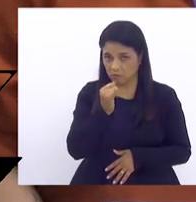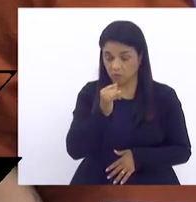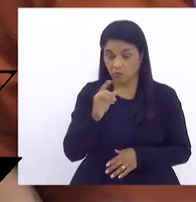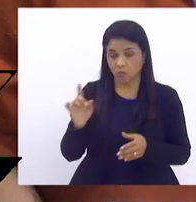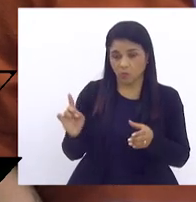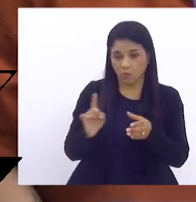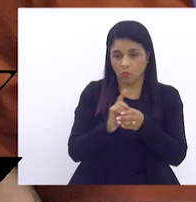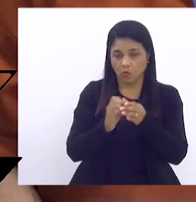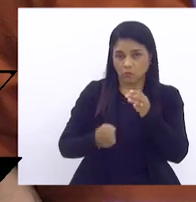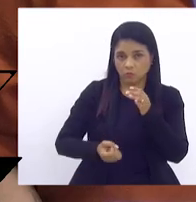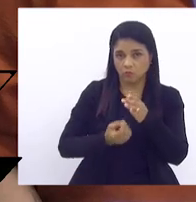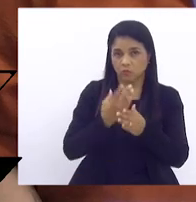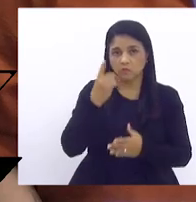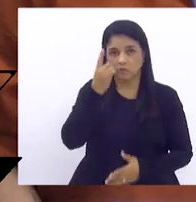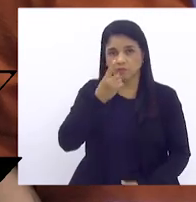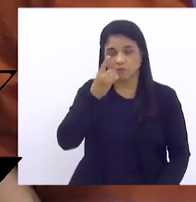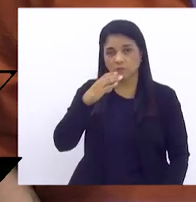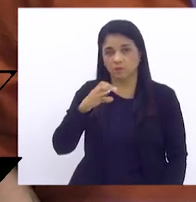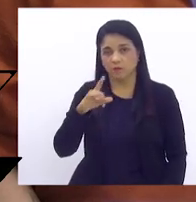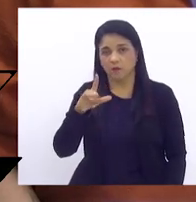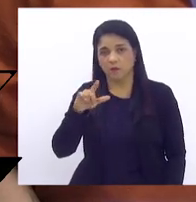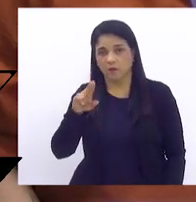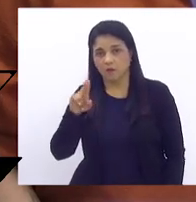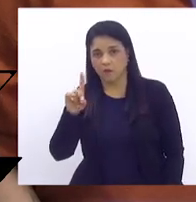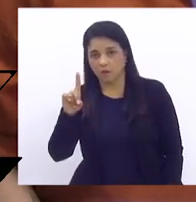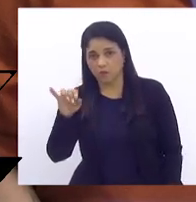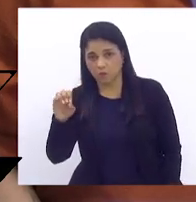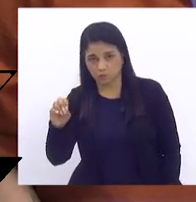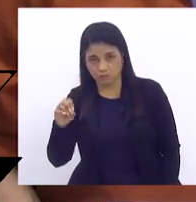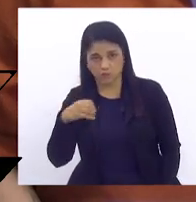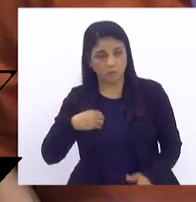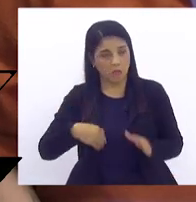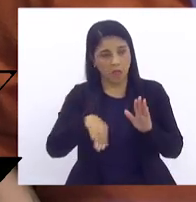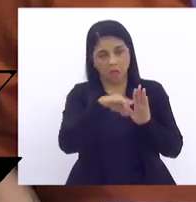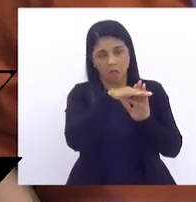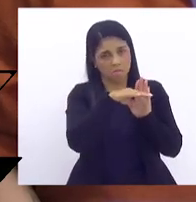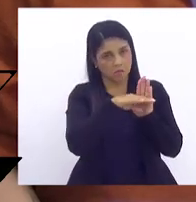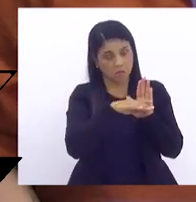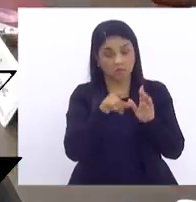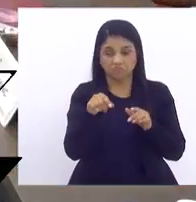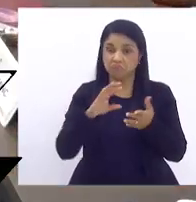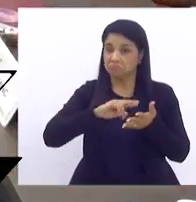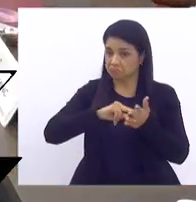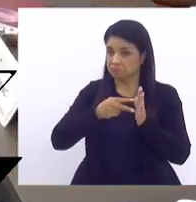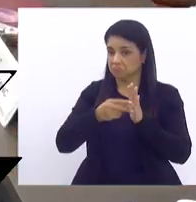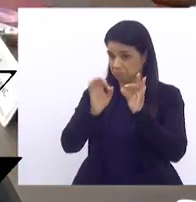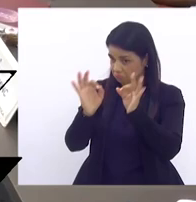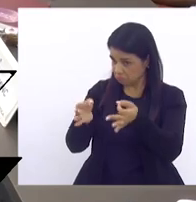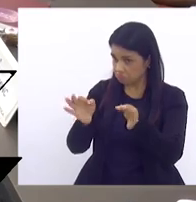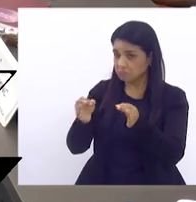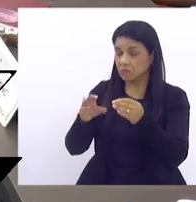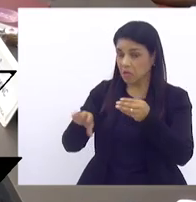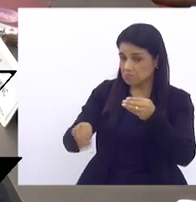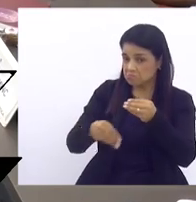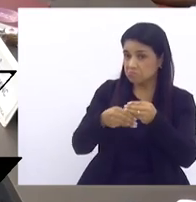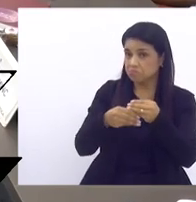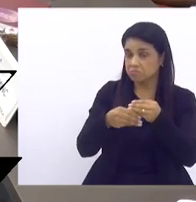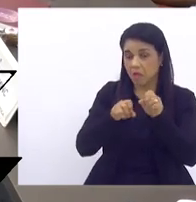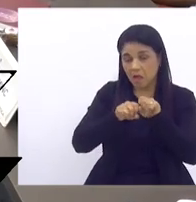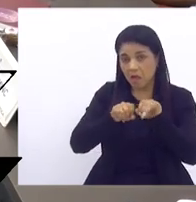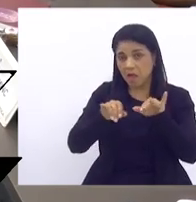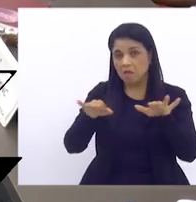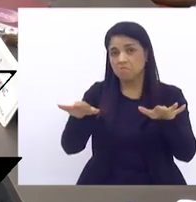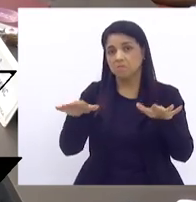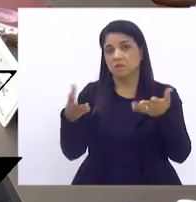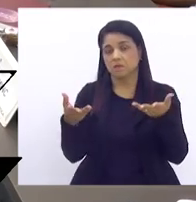deputado Cláudio Caiado. Mas não foi a pauta ainda. Essa inquietação de Vossa Excelência faz sentido. Pode ser objeto de alguma emenda ampliando para